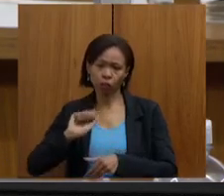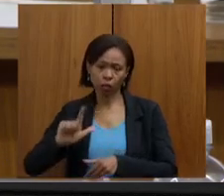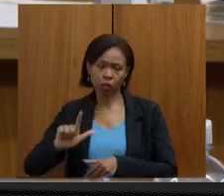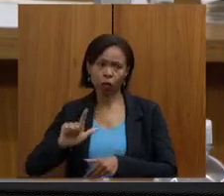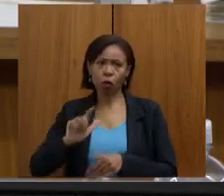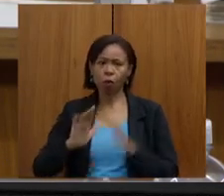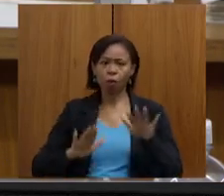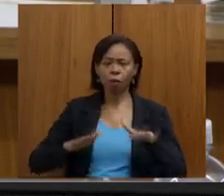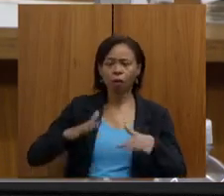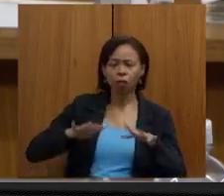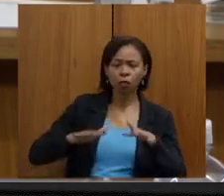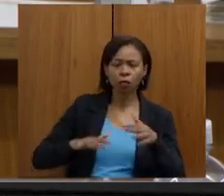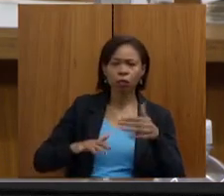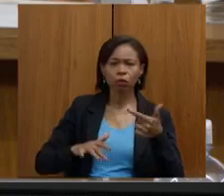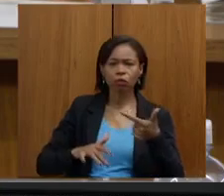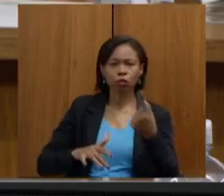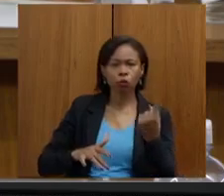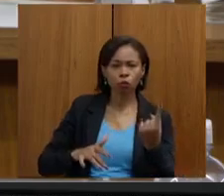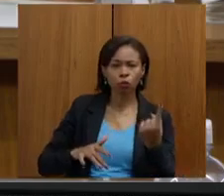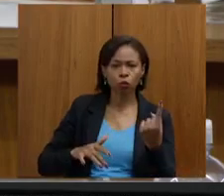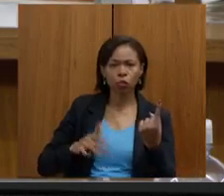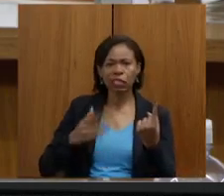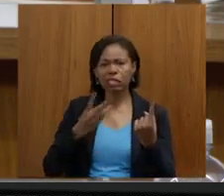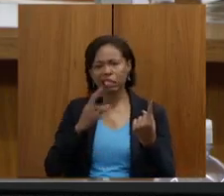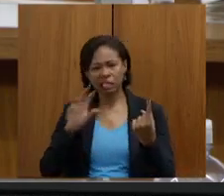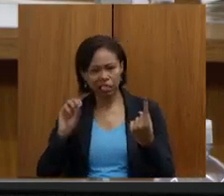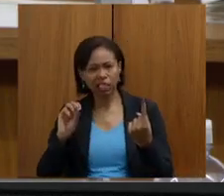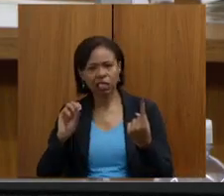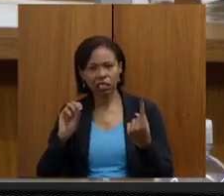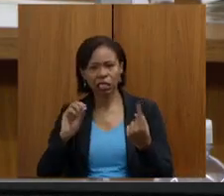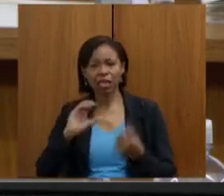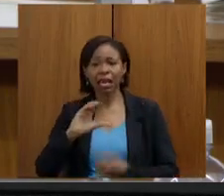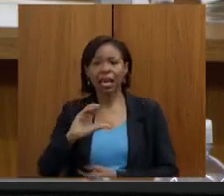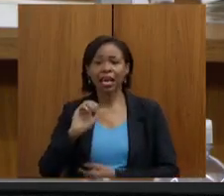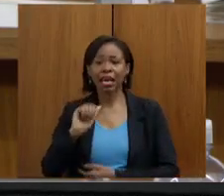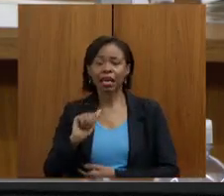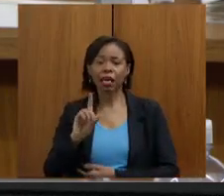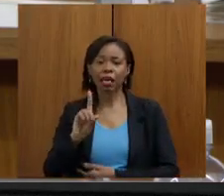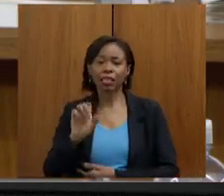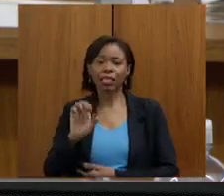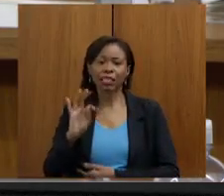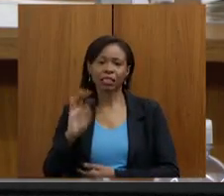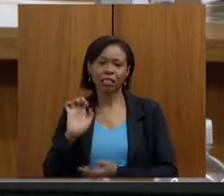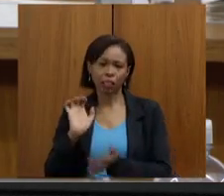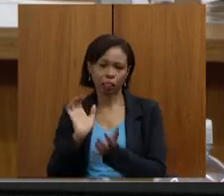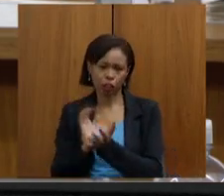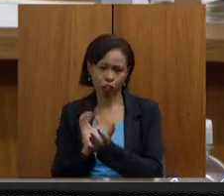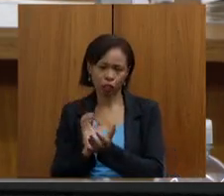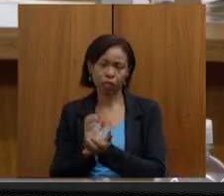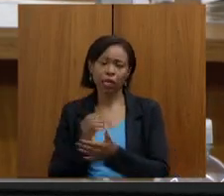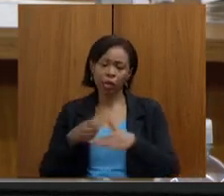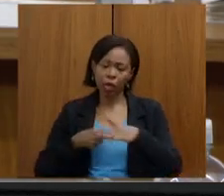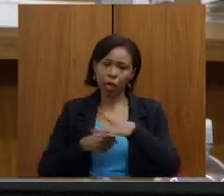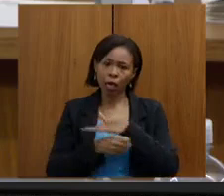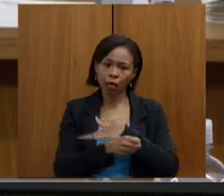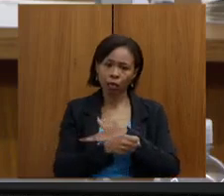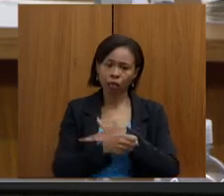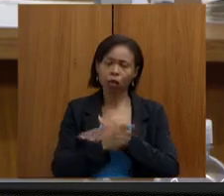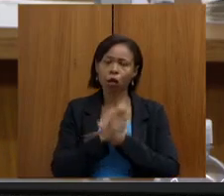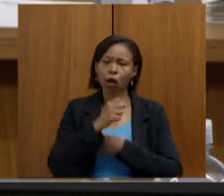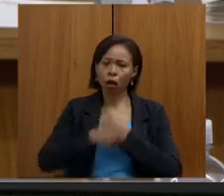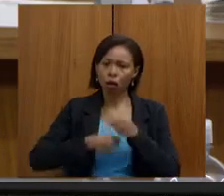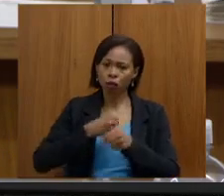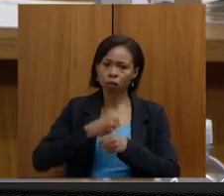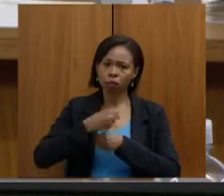21 a tinta Cadetes que entram anualmente a look se refere